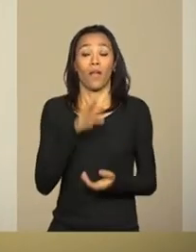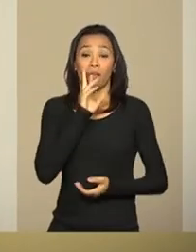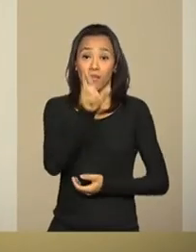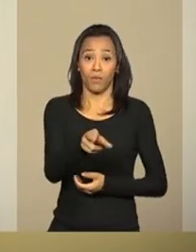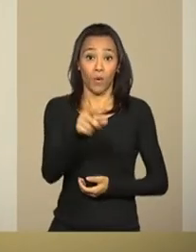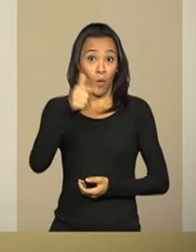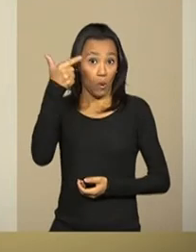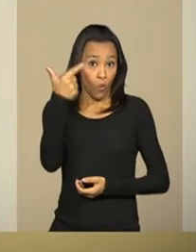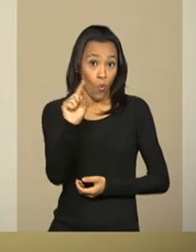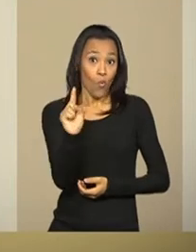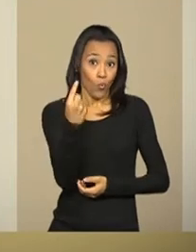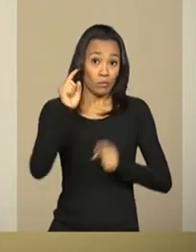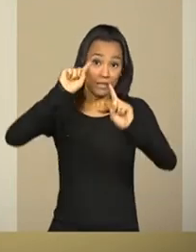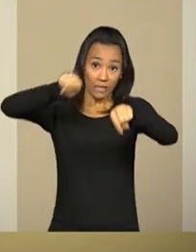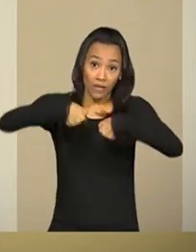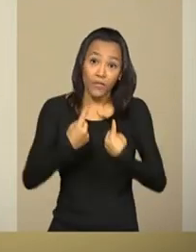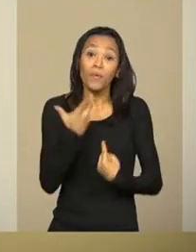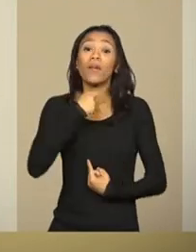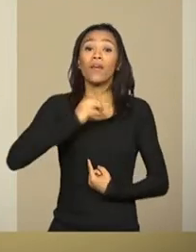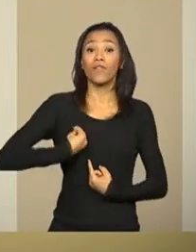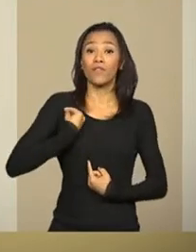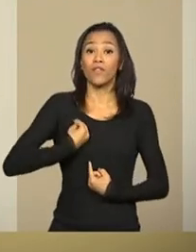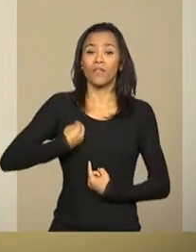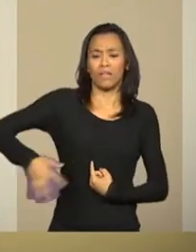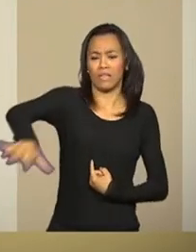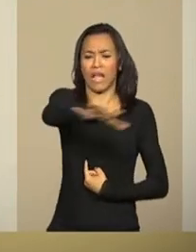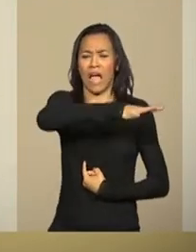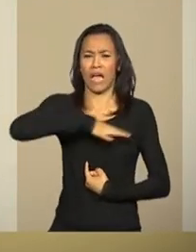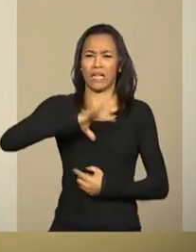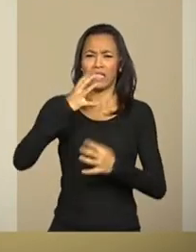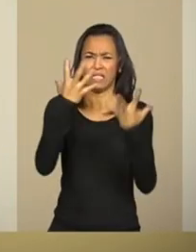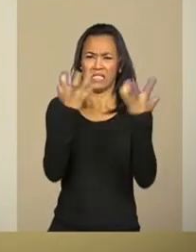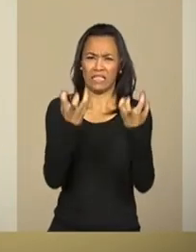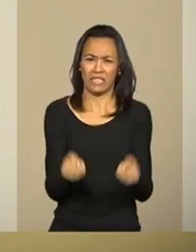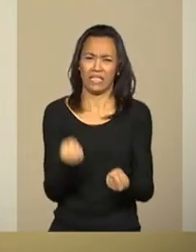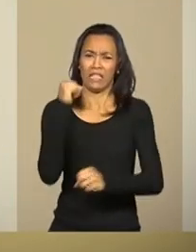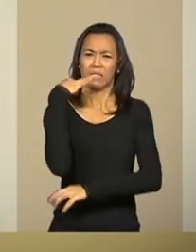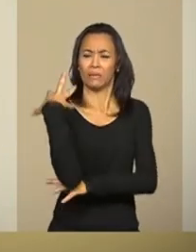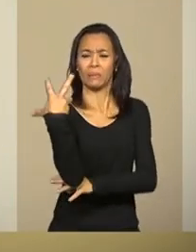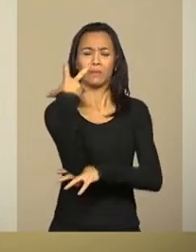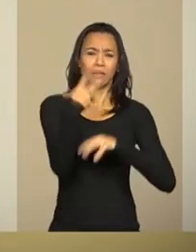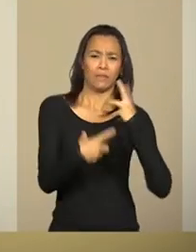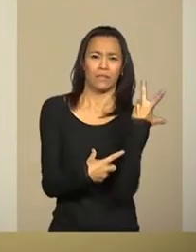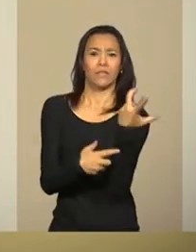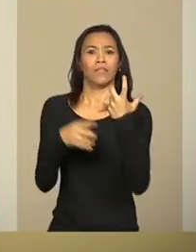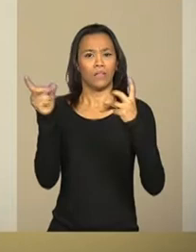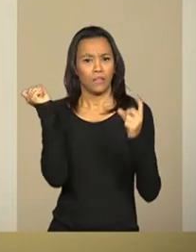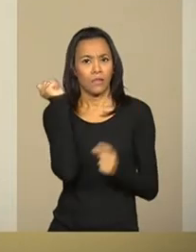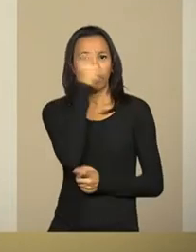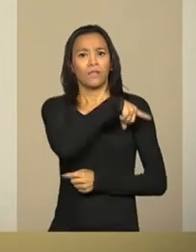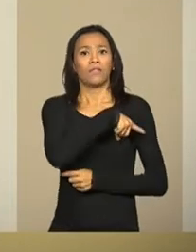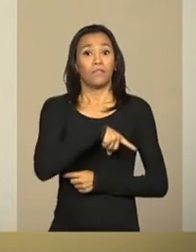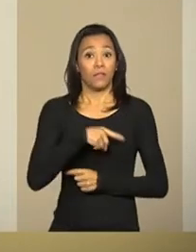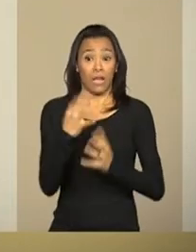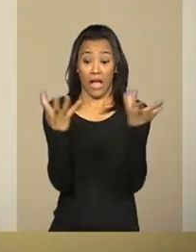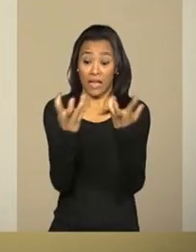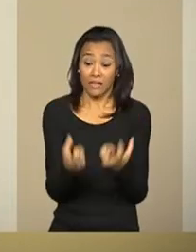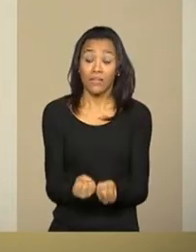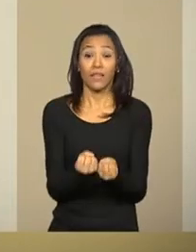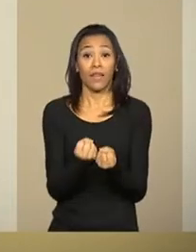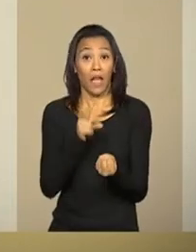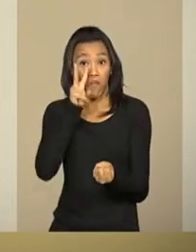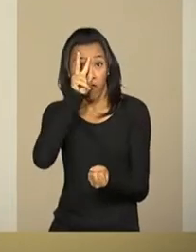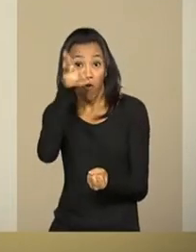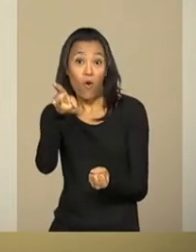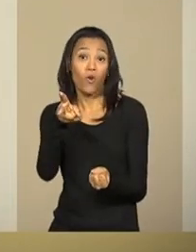grandes desafios para a população que vive no semiárido sempre foi a convivência com a estiagem. A seca é mais forte em